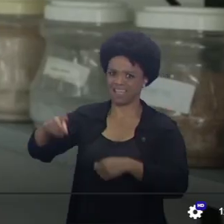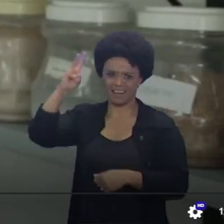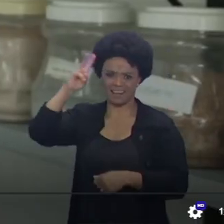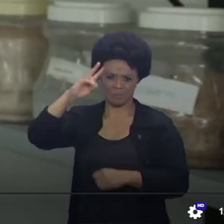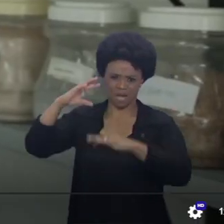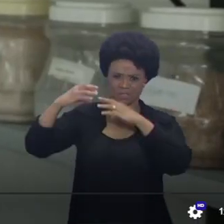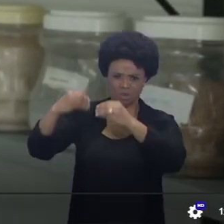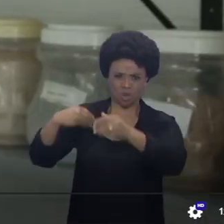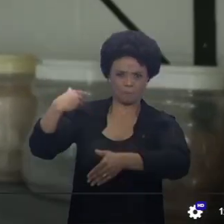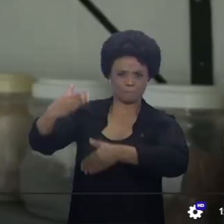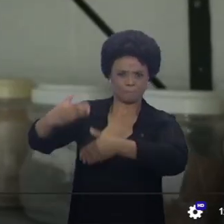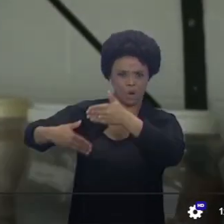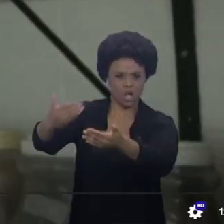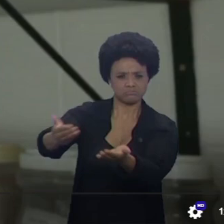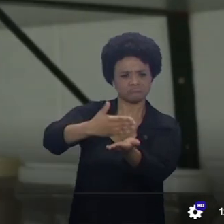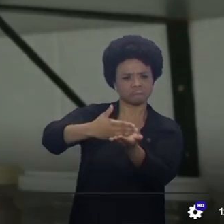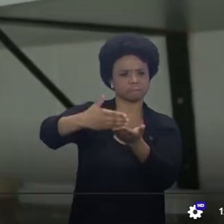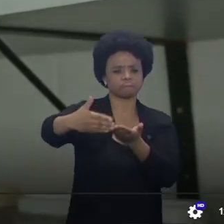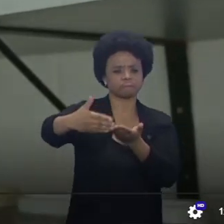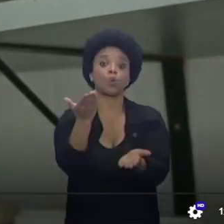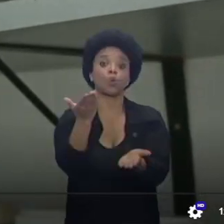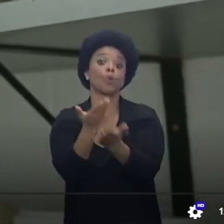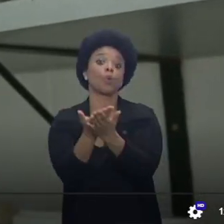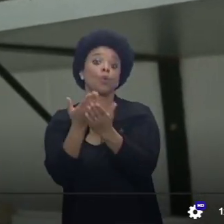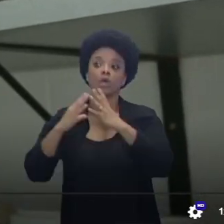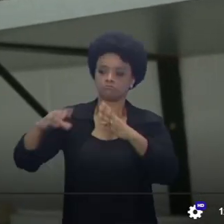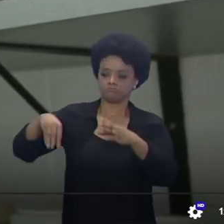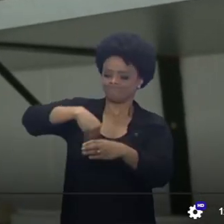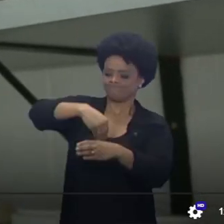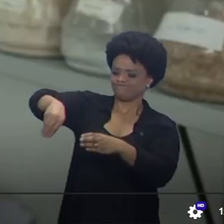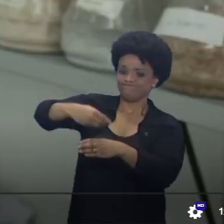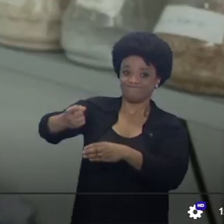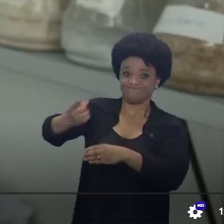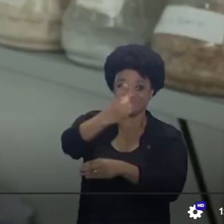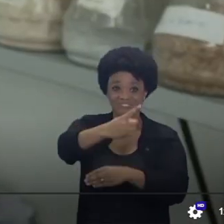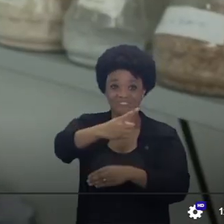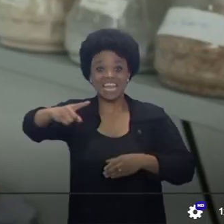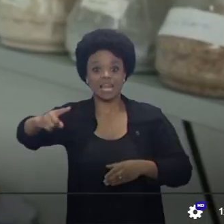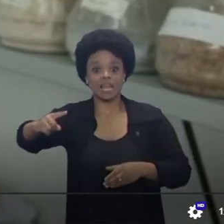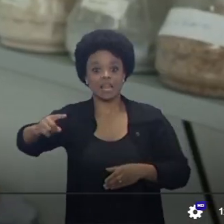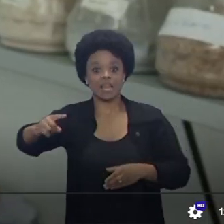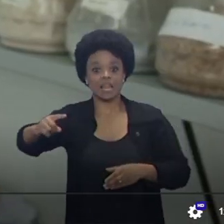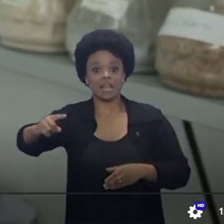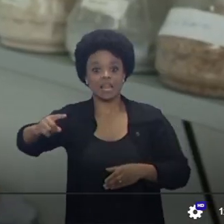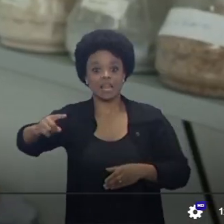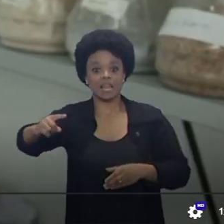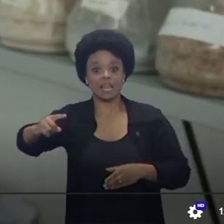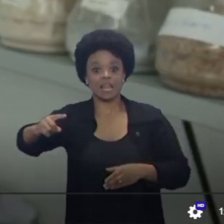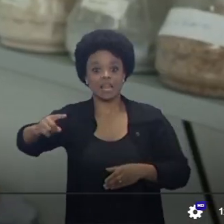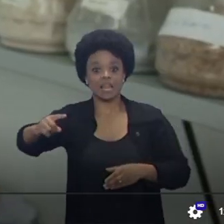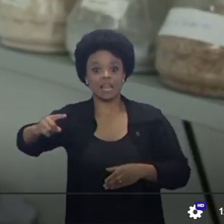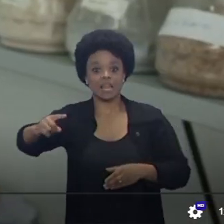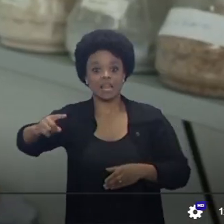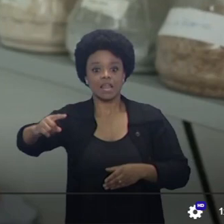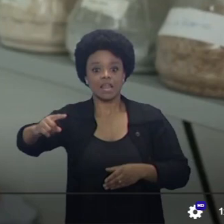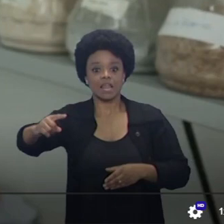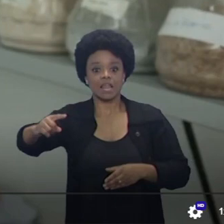processos, desde o estudo dos agregados até a resistência final do concreto, fazem parte